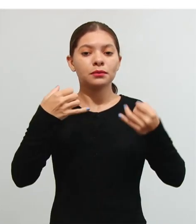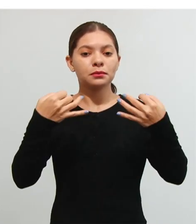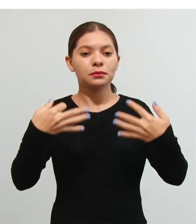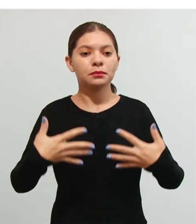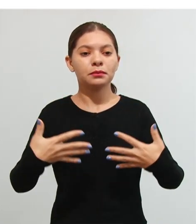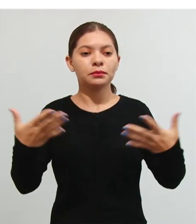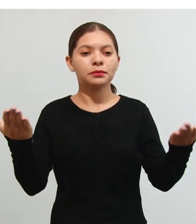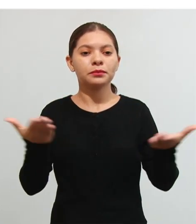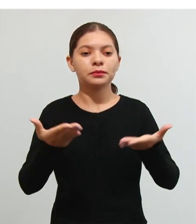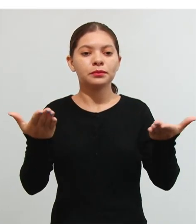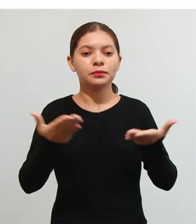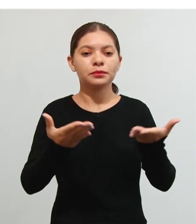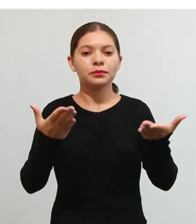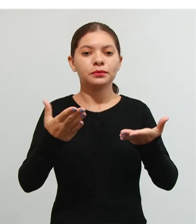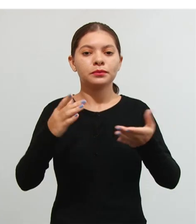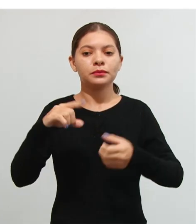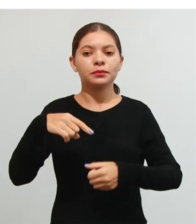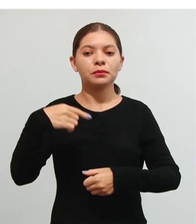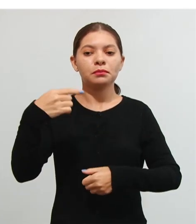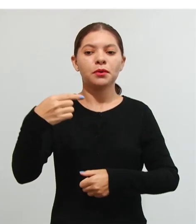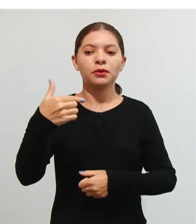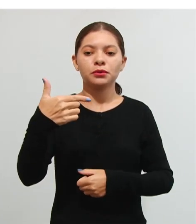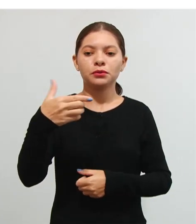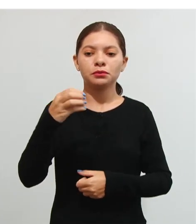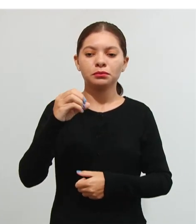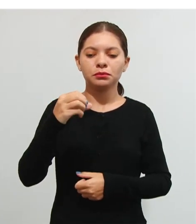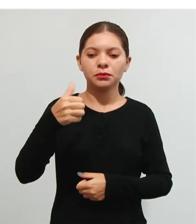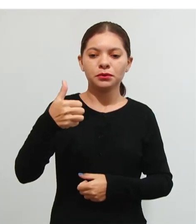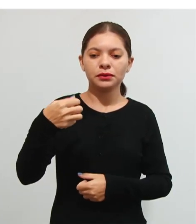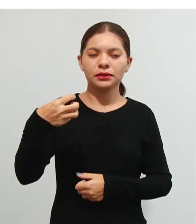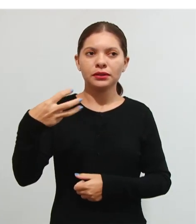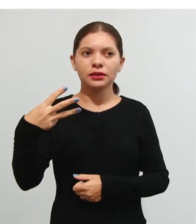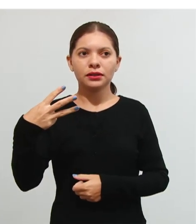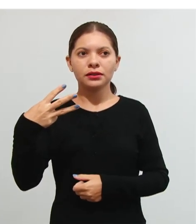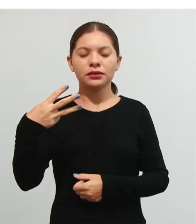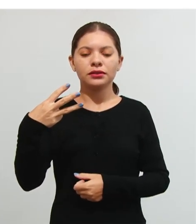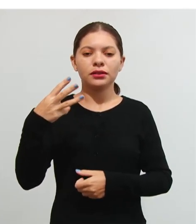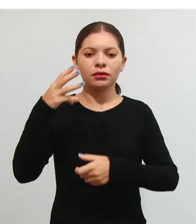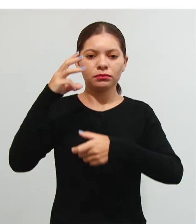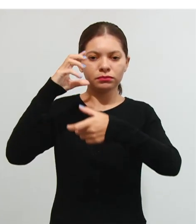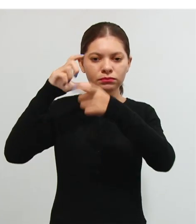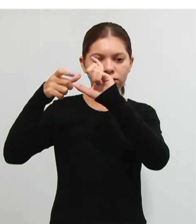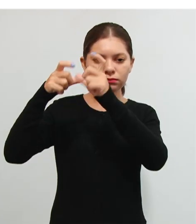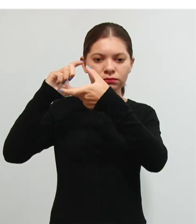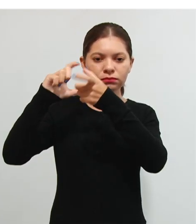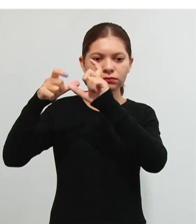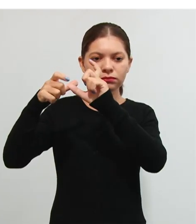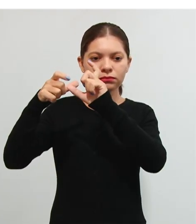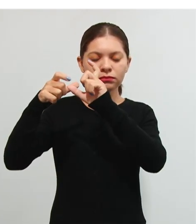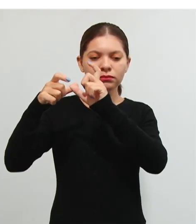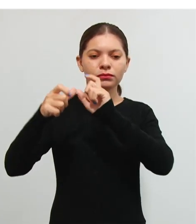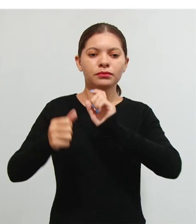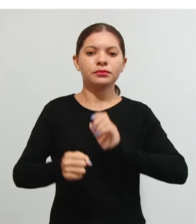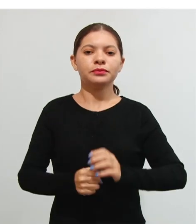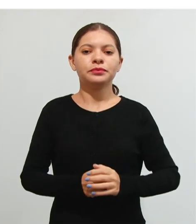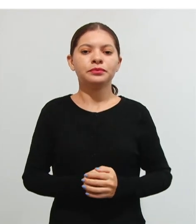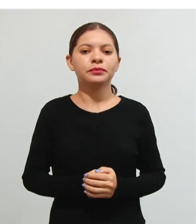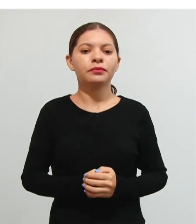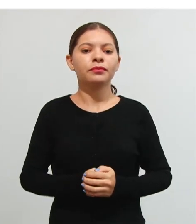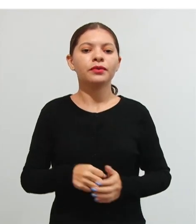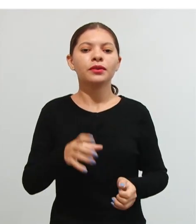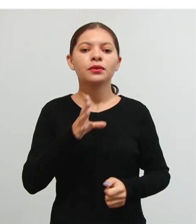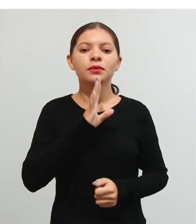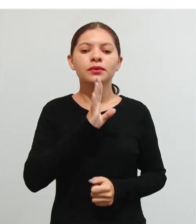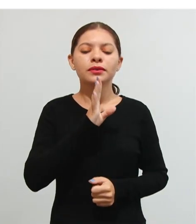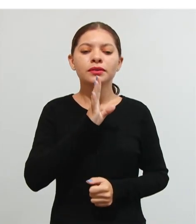partir então de 2013, síndrome de Asperger, transtorno desintegrativo da infância, que no caso também é conhecido como